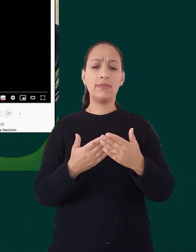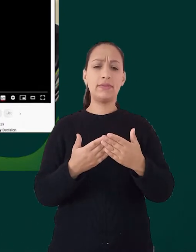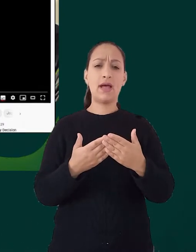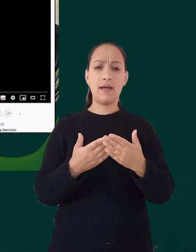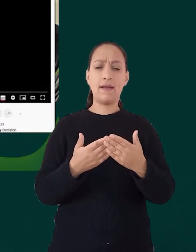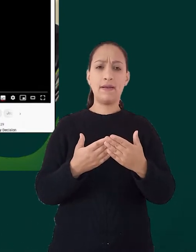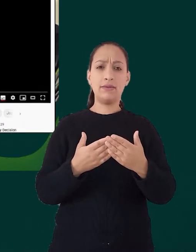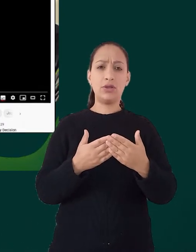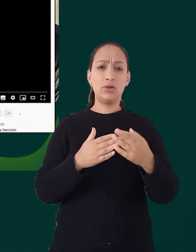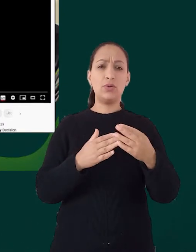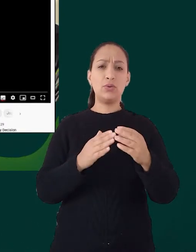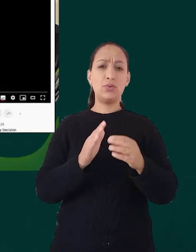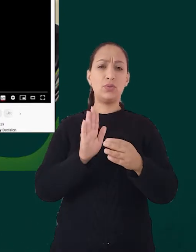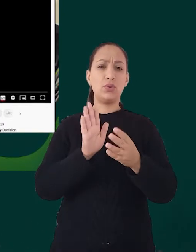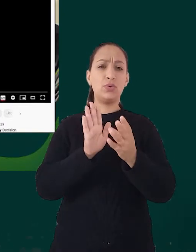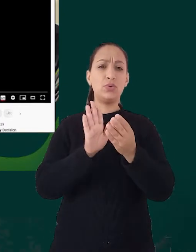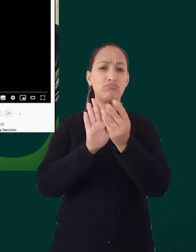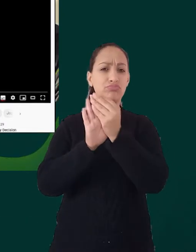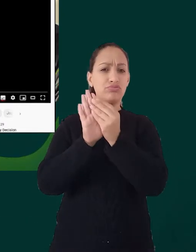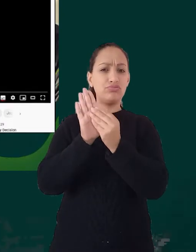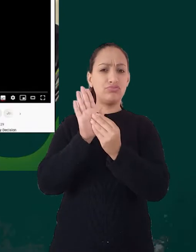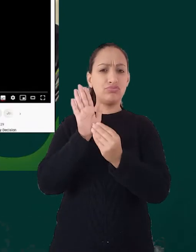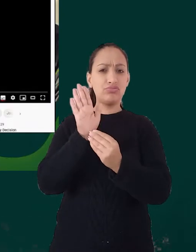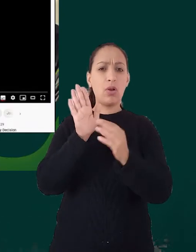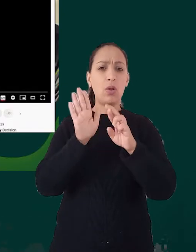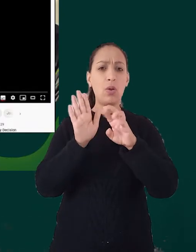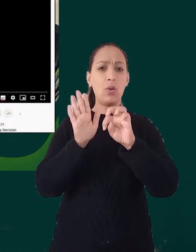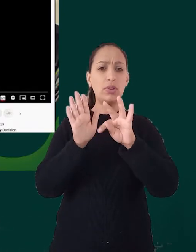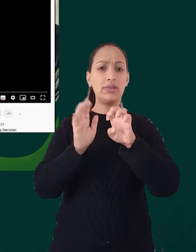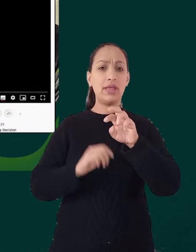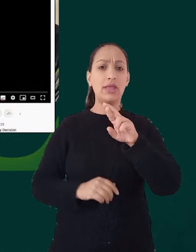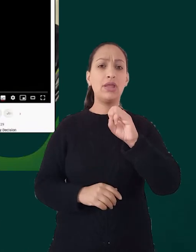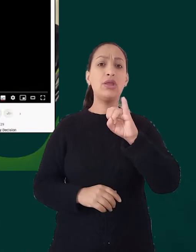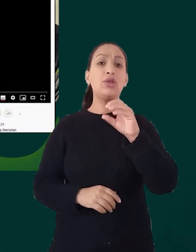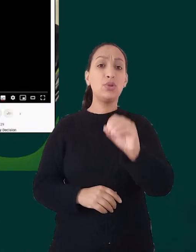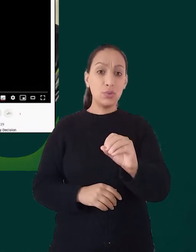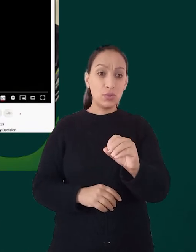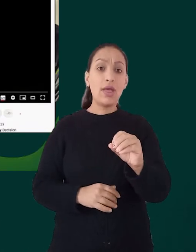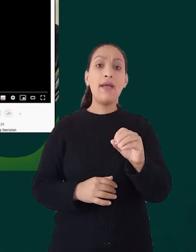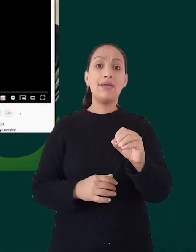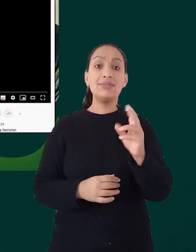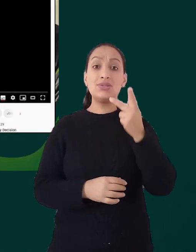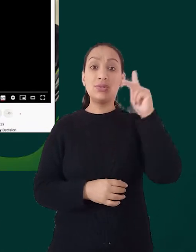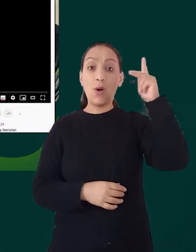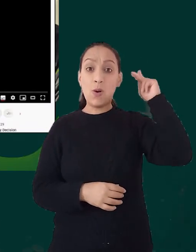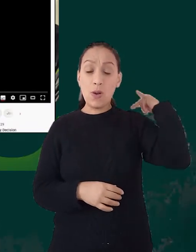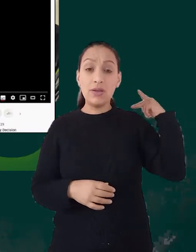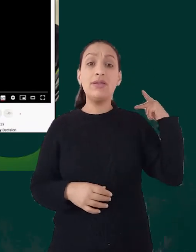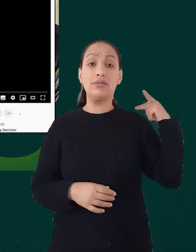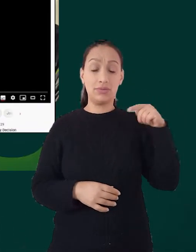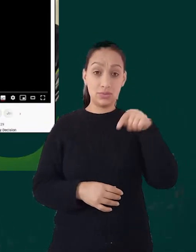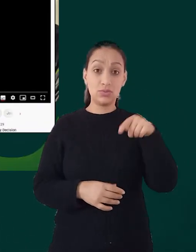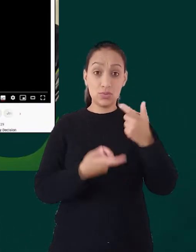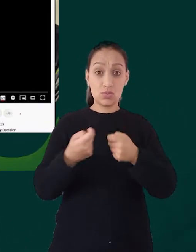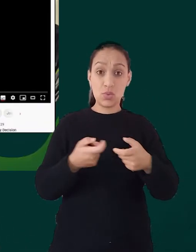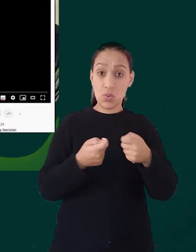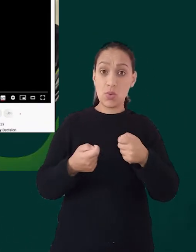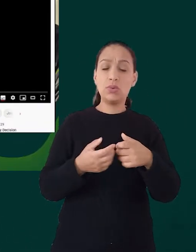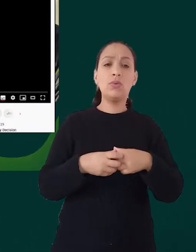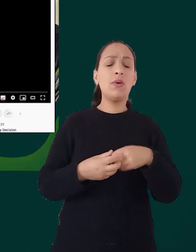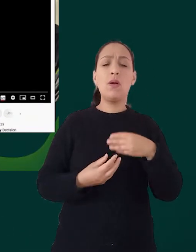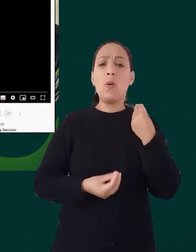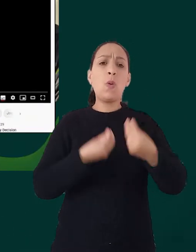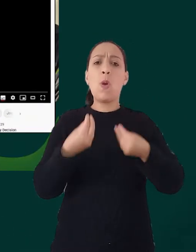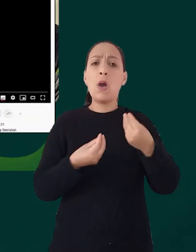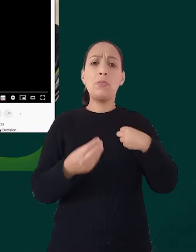a roteirização, né, toda a história do jogo, então tem essa mecânica do jogo, né? Como que esses